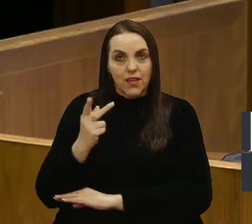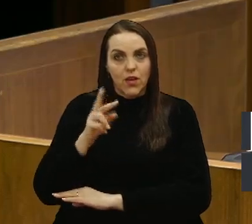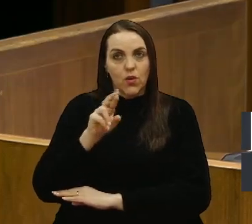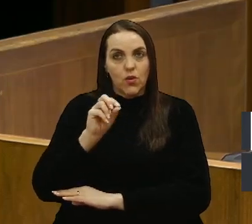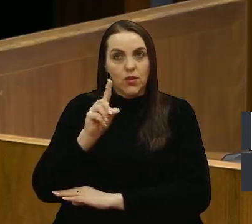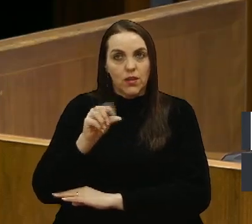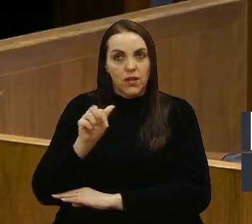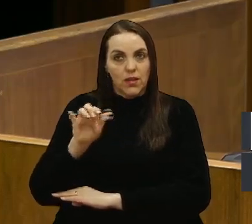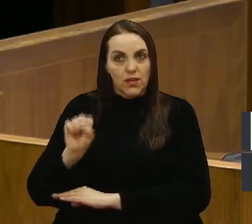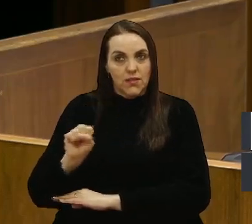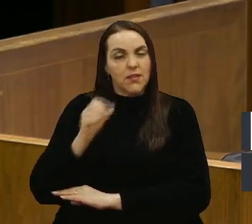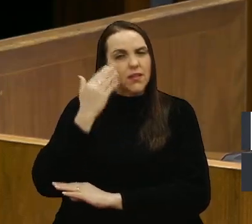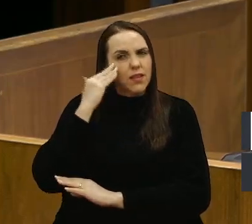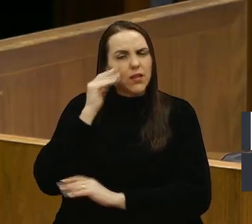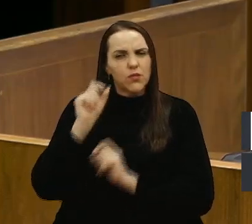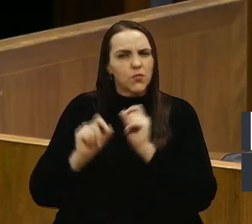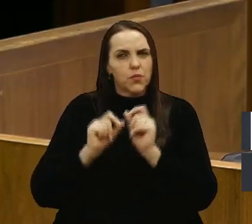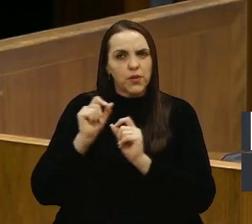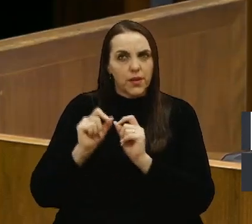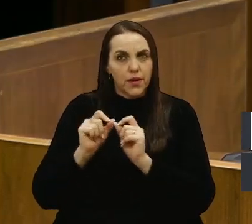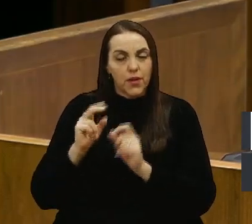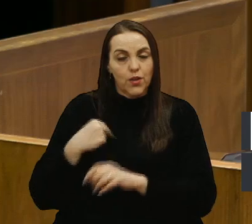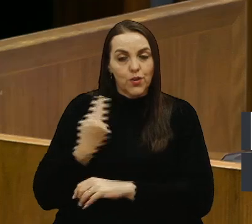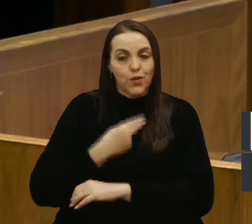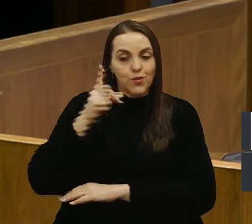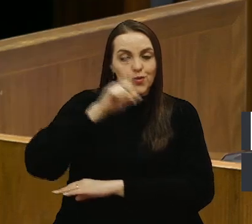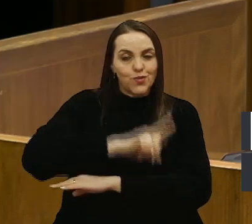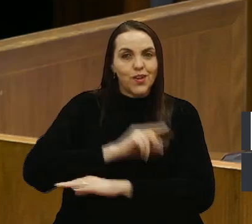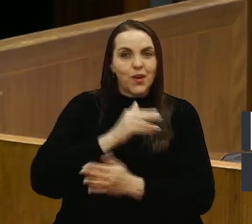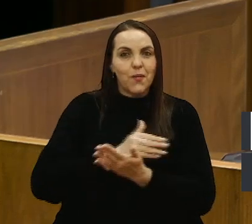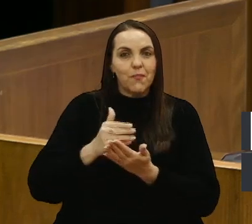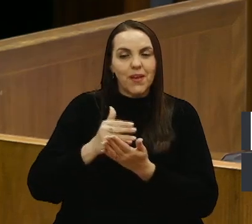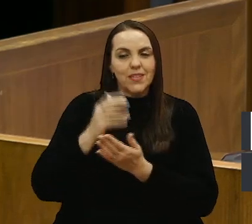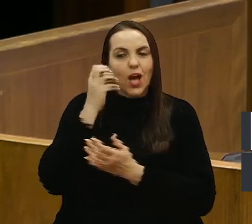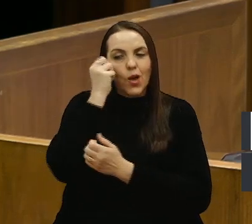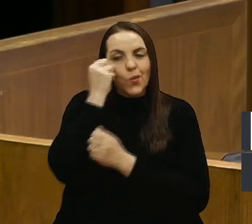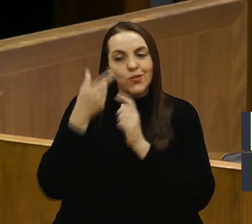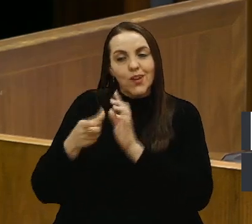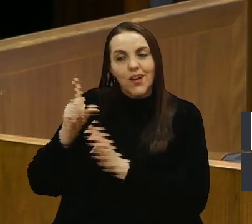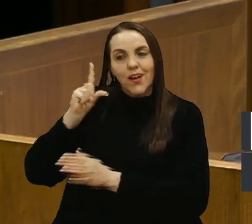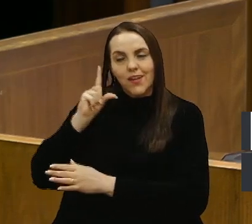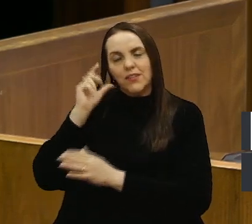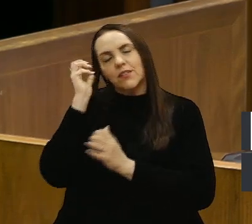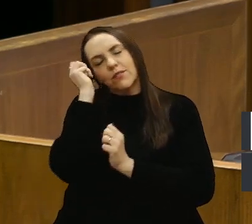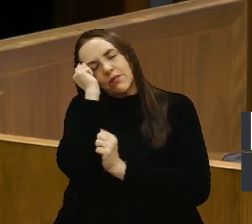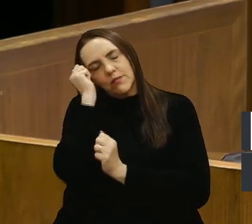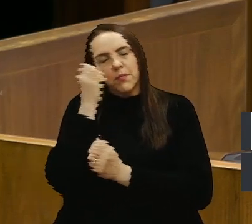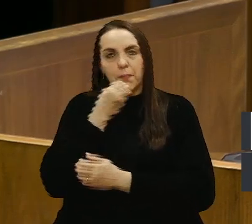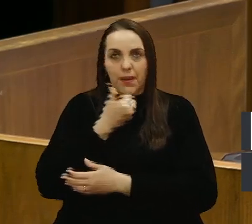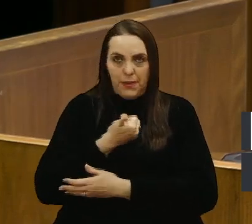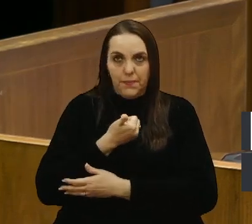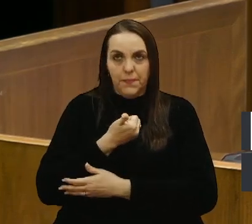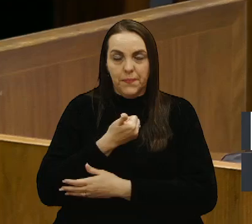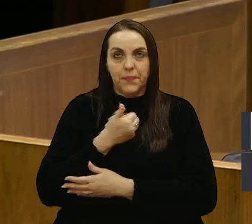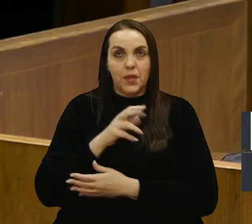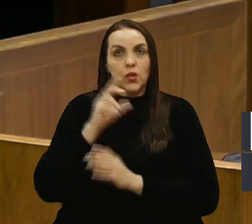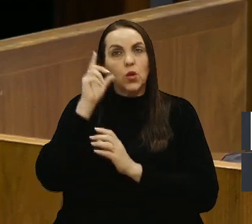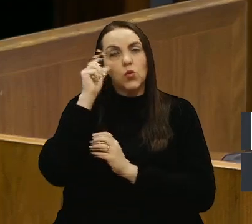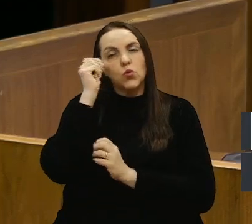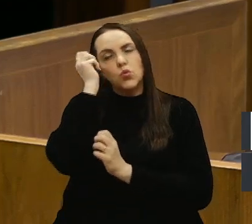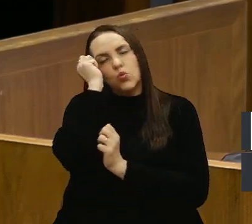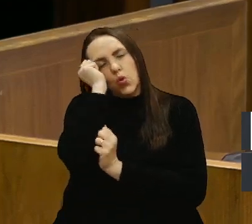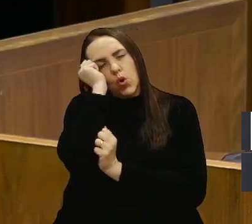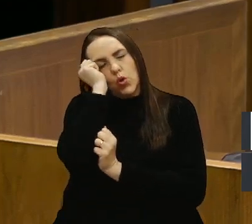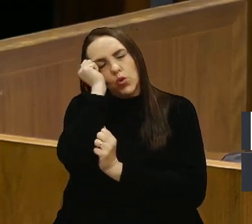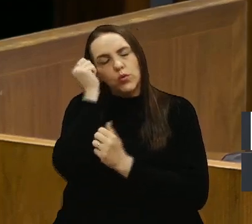entende que o nosso dia começa na noite anterior de sono. E nesse sono, então, a higiene